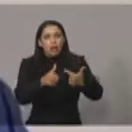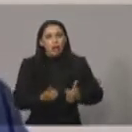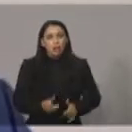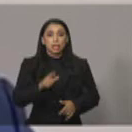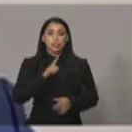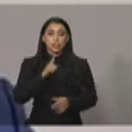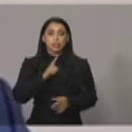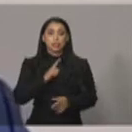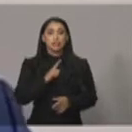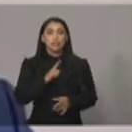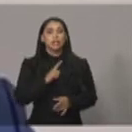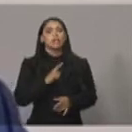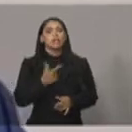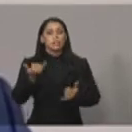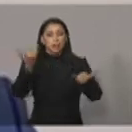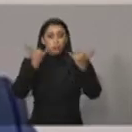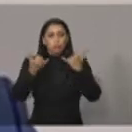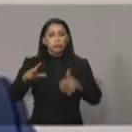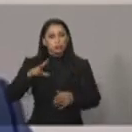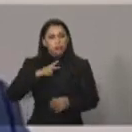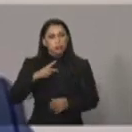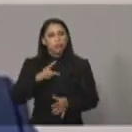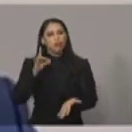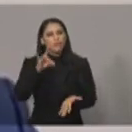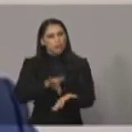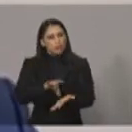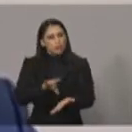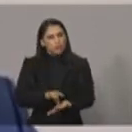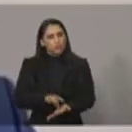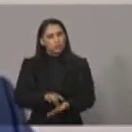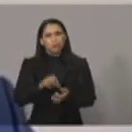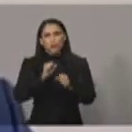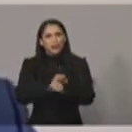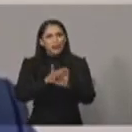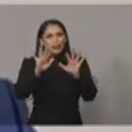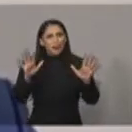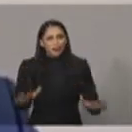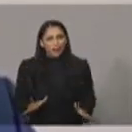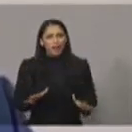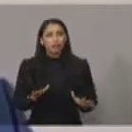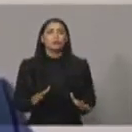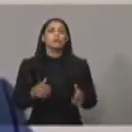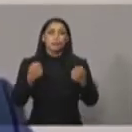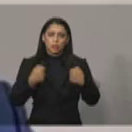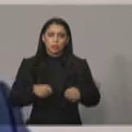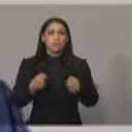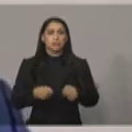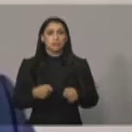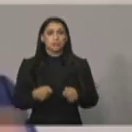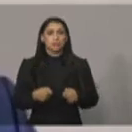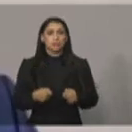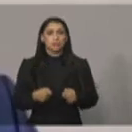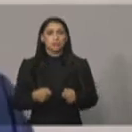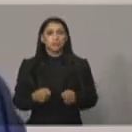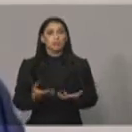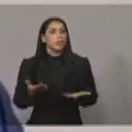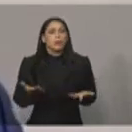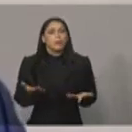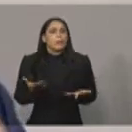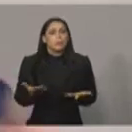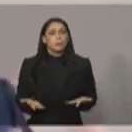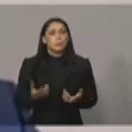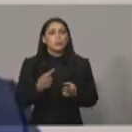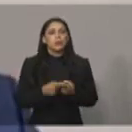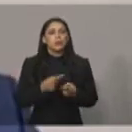é proporcional a uma finalidade legítima, específica, explícita e informada, realmente. Mas por que essa falta de juízo sobre